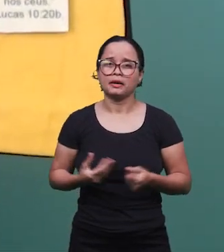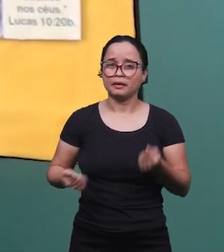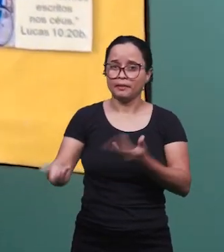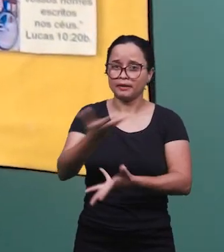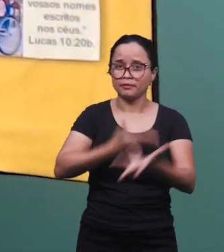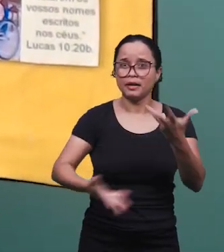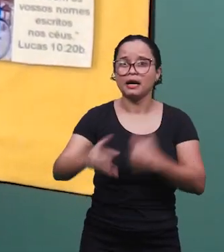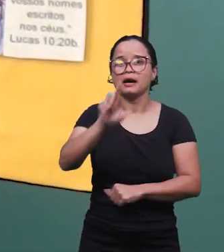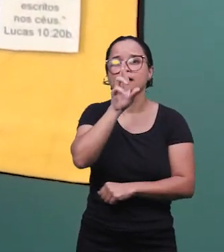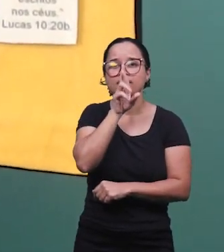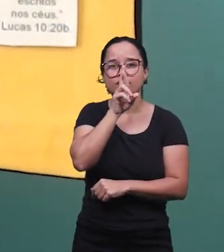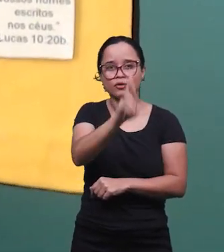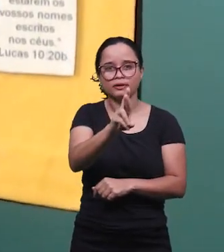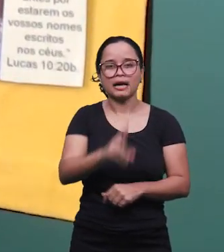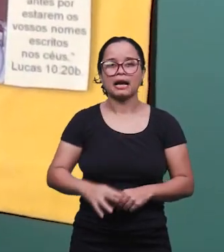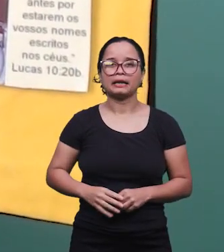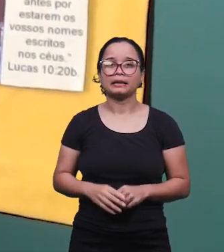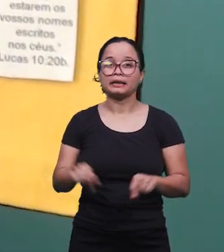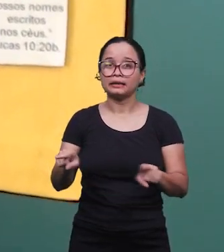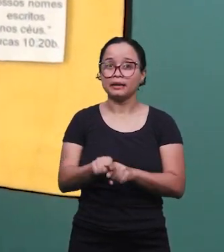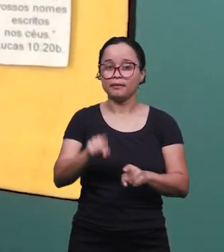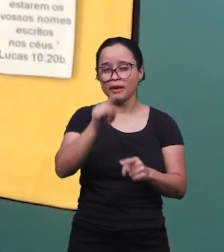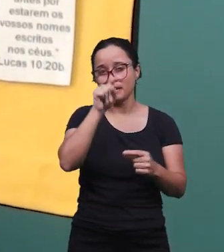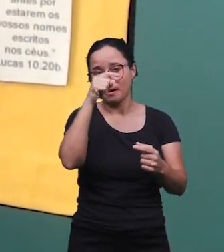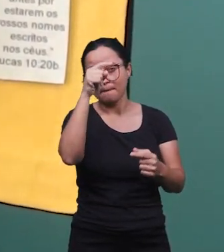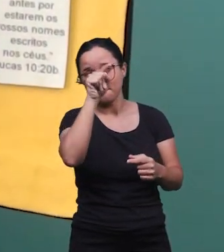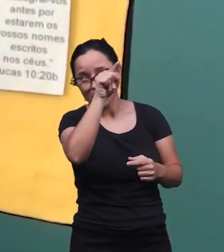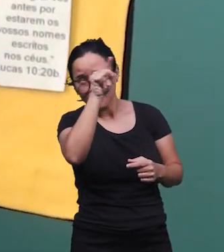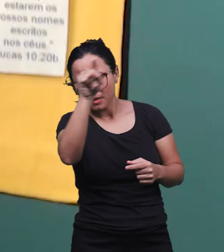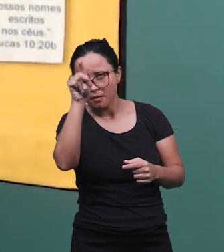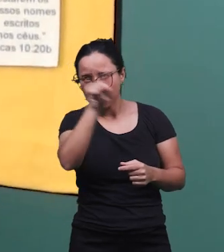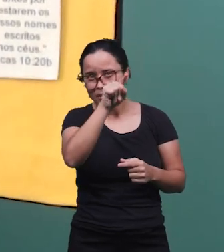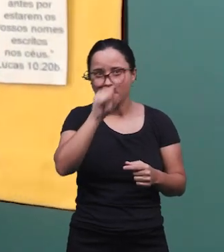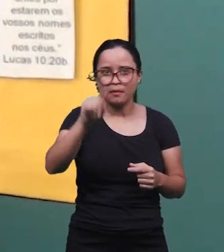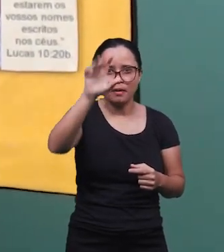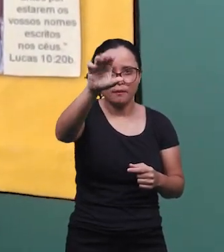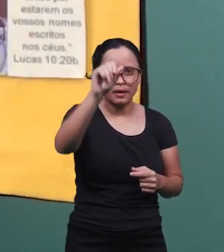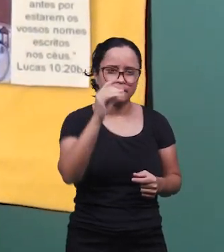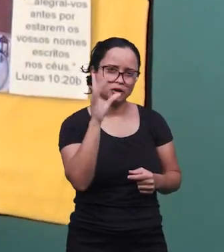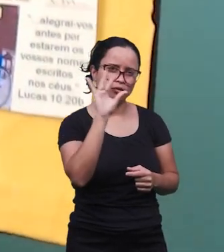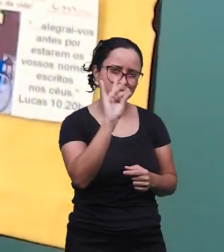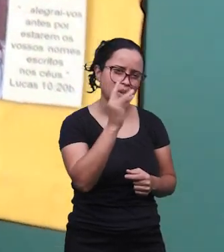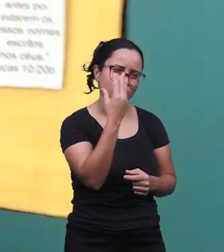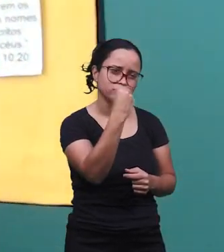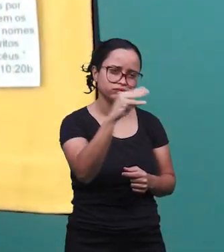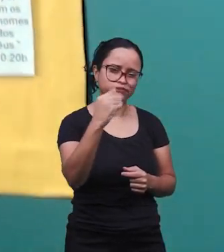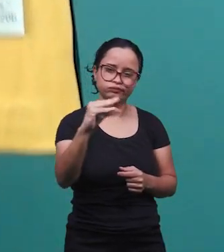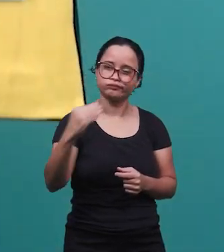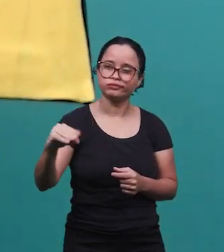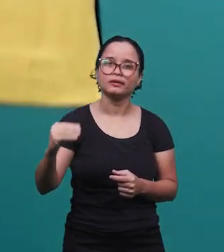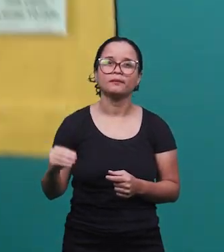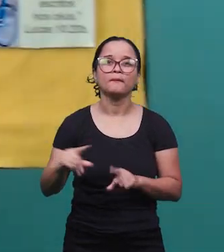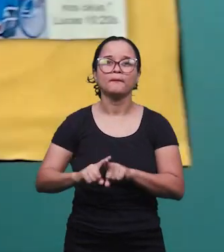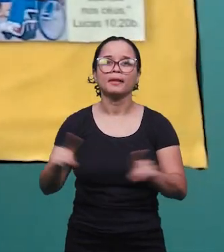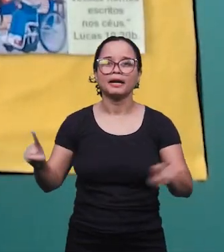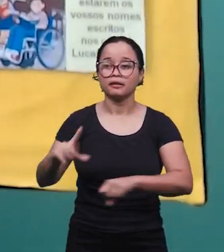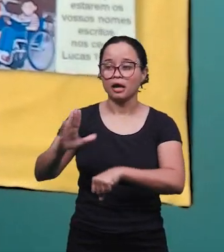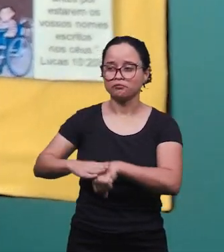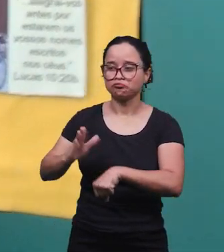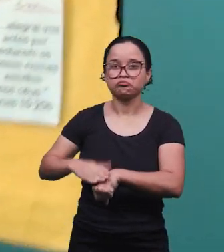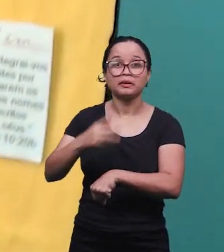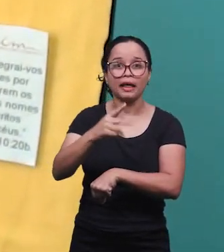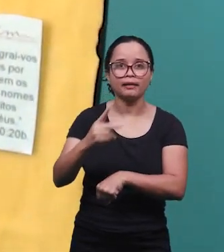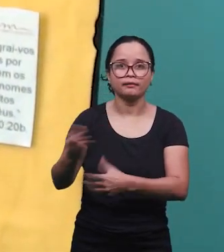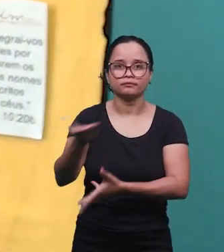informações, elas participem respondendo, apontando, pegando, colando, não importa, mas que elas